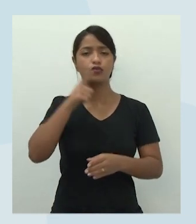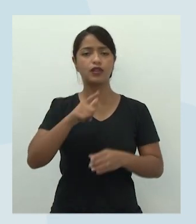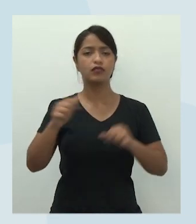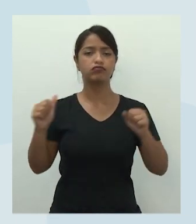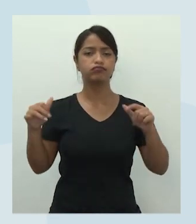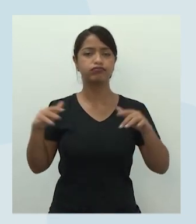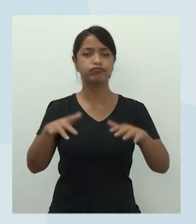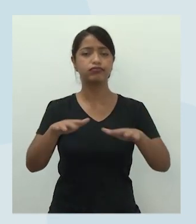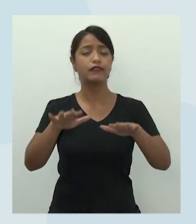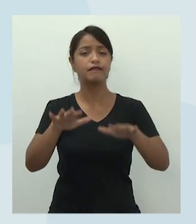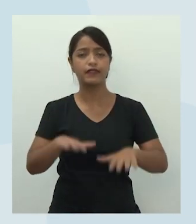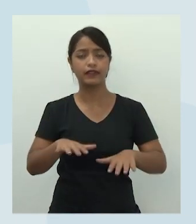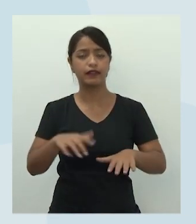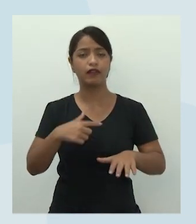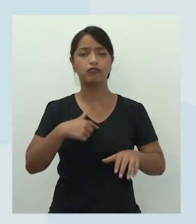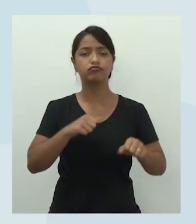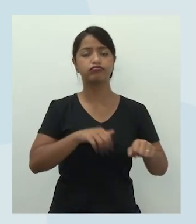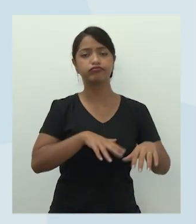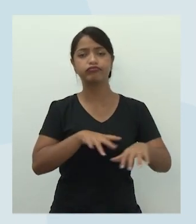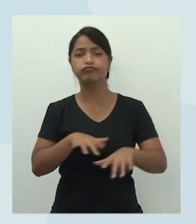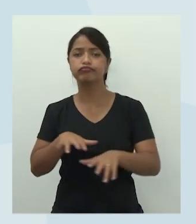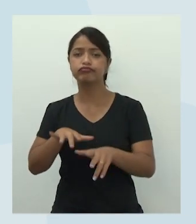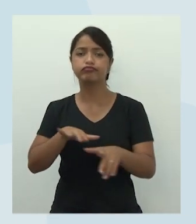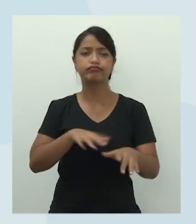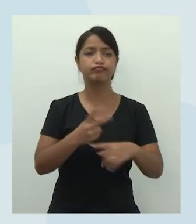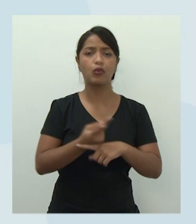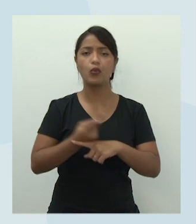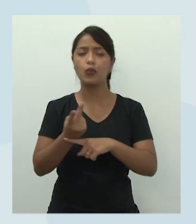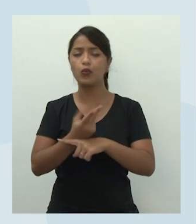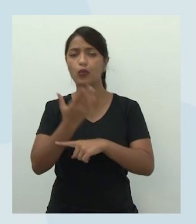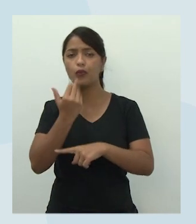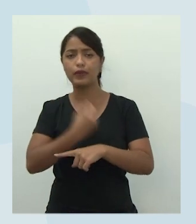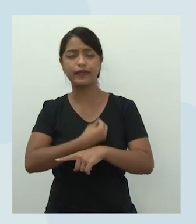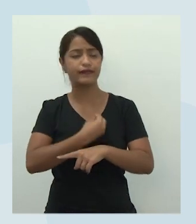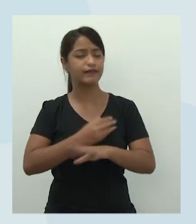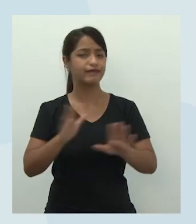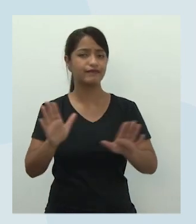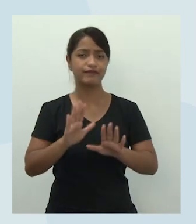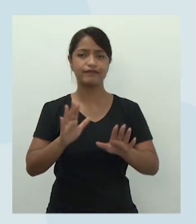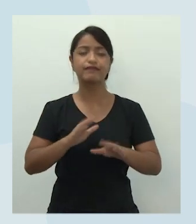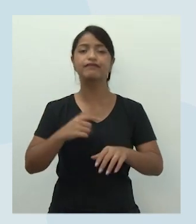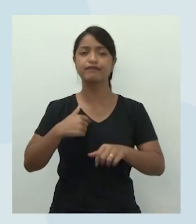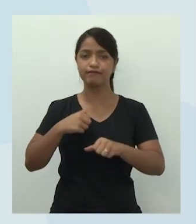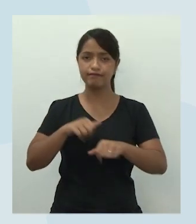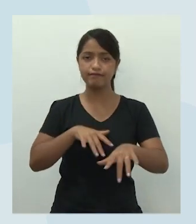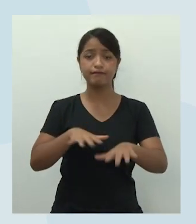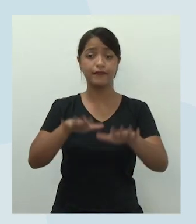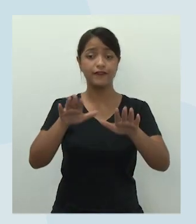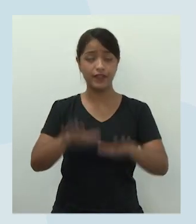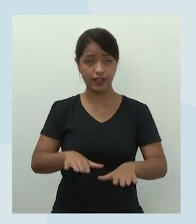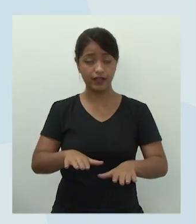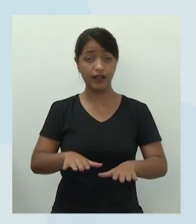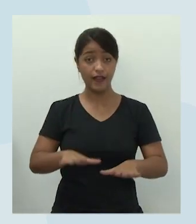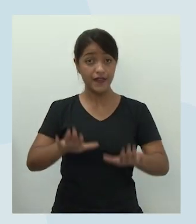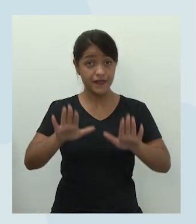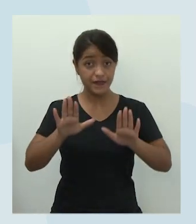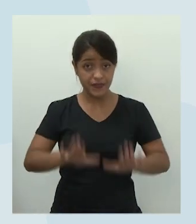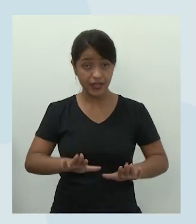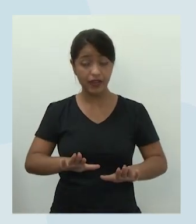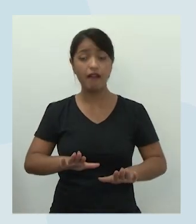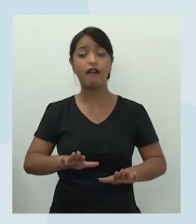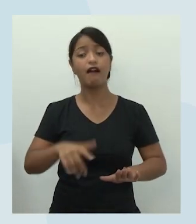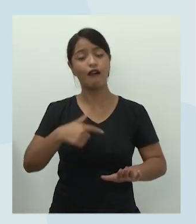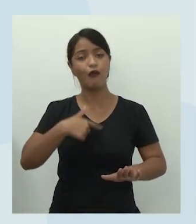né? Não preciso mais ter trabalho para sobreviver. Através da sedentarização, eu consigo ter uma